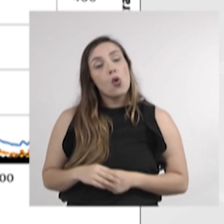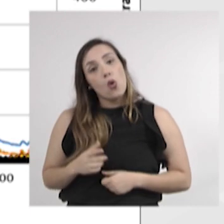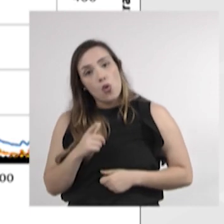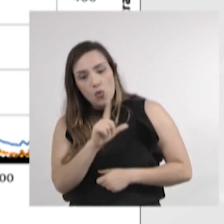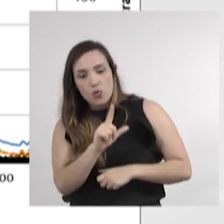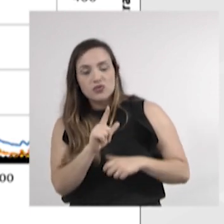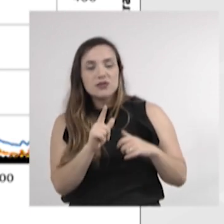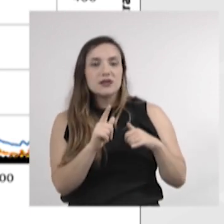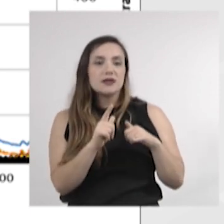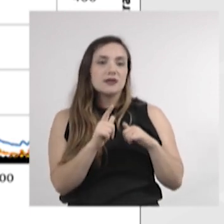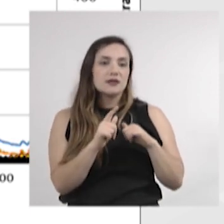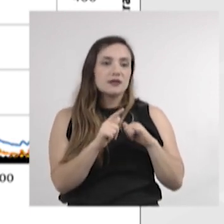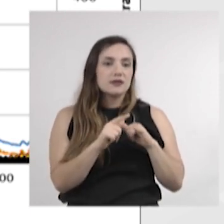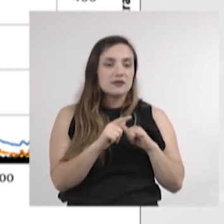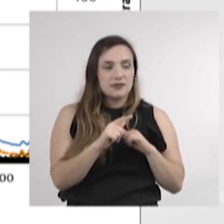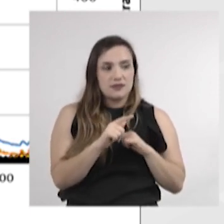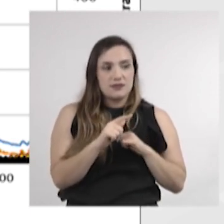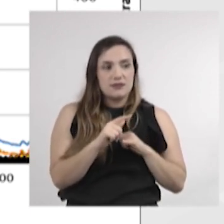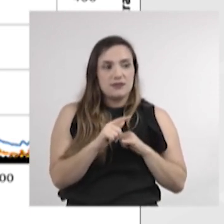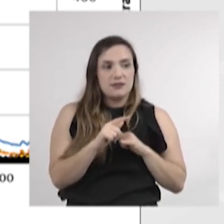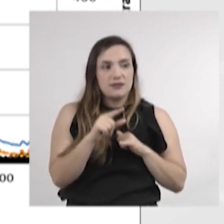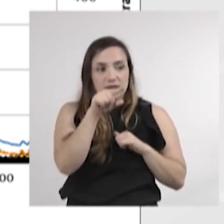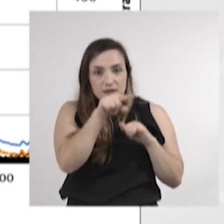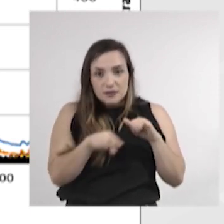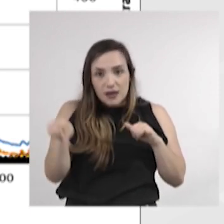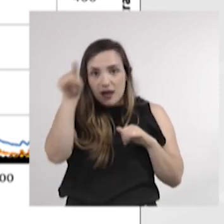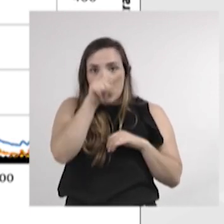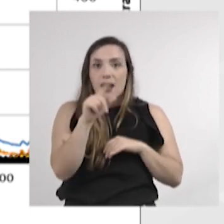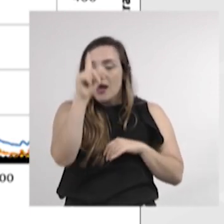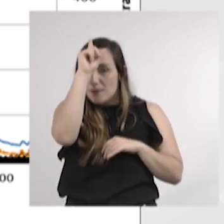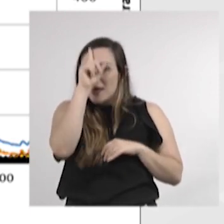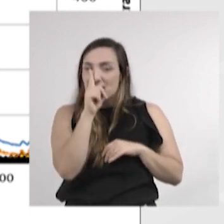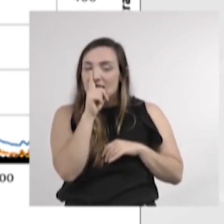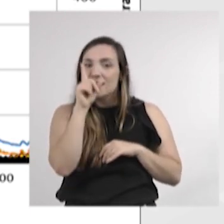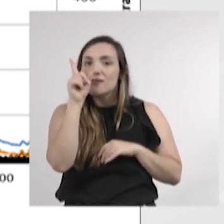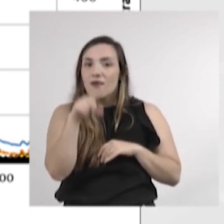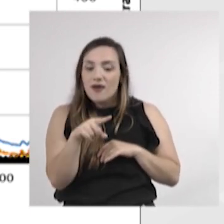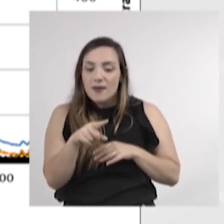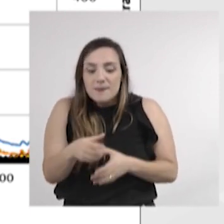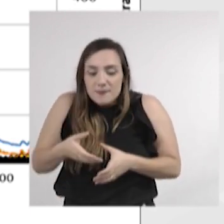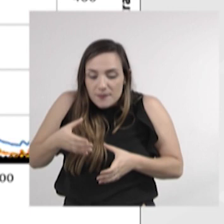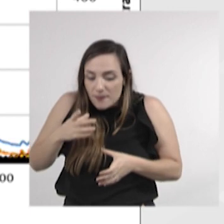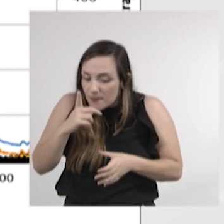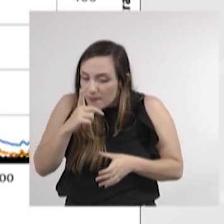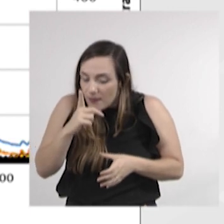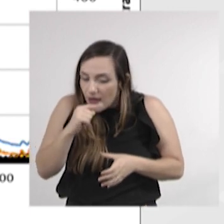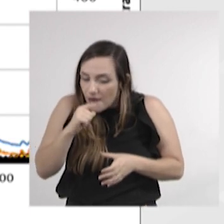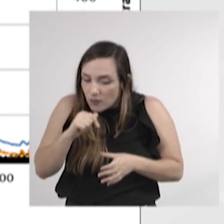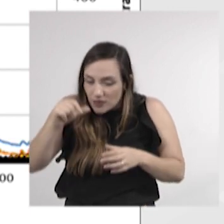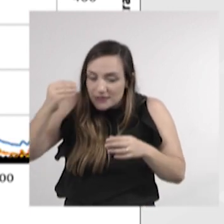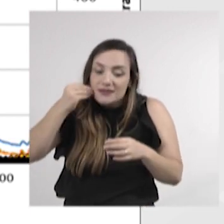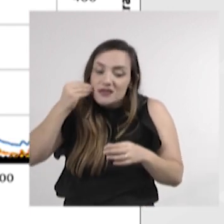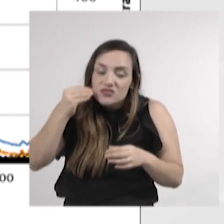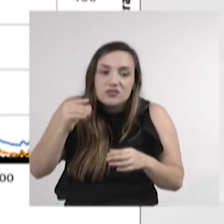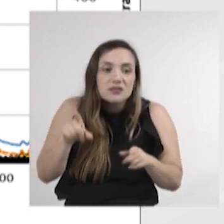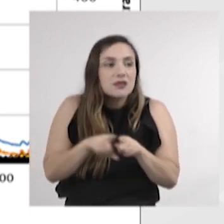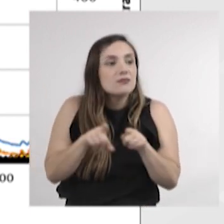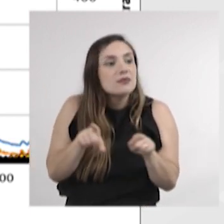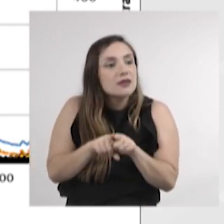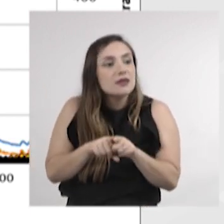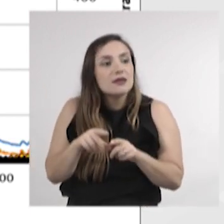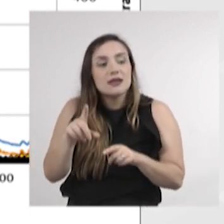contratados por nós, são as linhas, são os círculos amarelos, e a série ajustada, já cruzando todos os dados, é essa